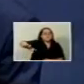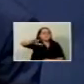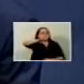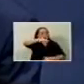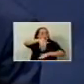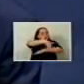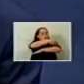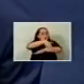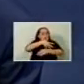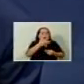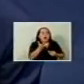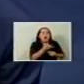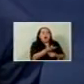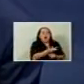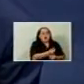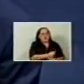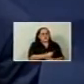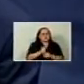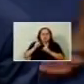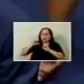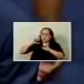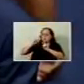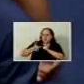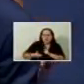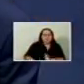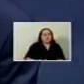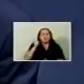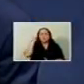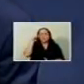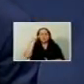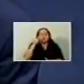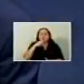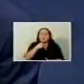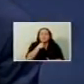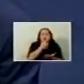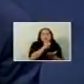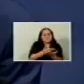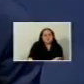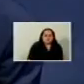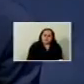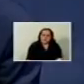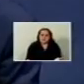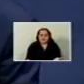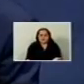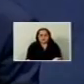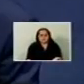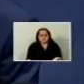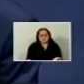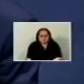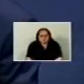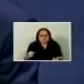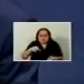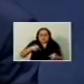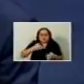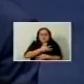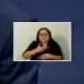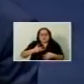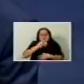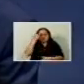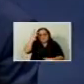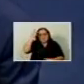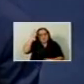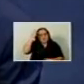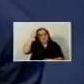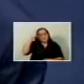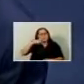e portanto é um patrimônio cultural que a gente não pode perder. E uma forma de mantê-lo com vigor na nossa cidade é